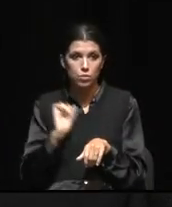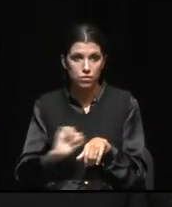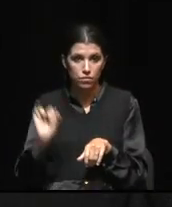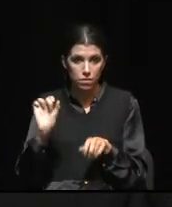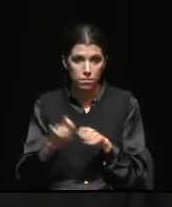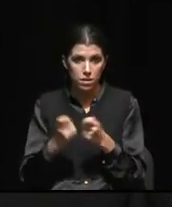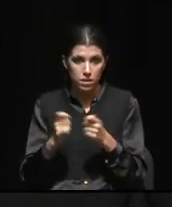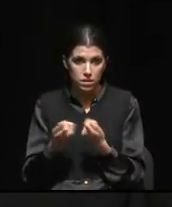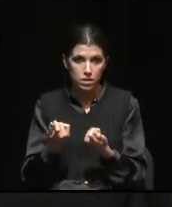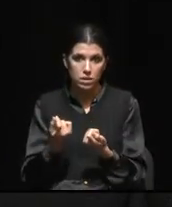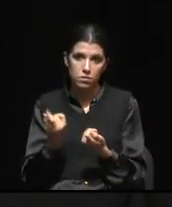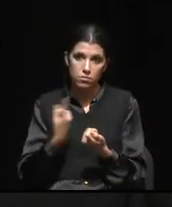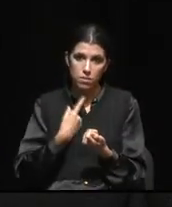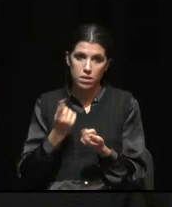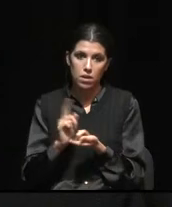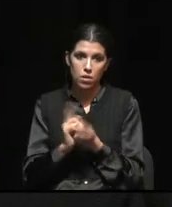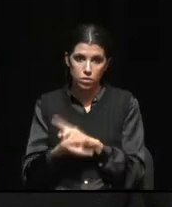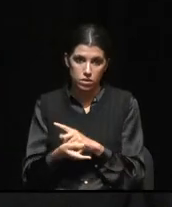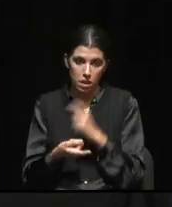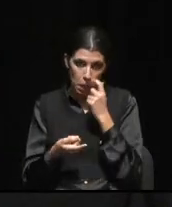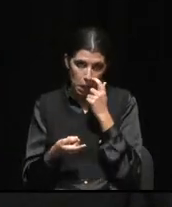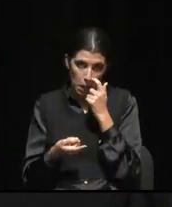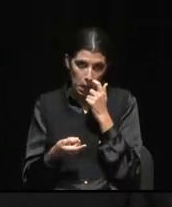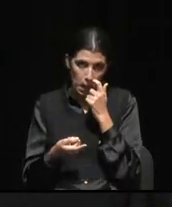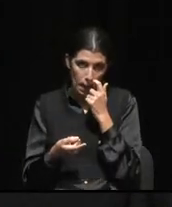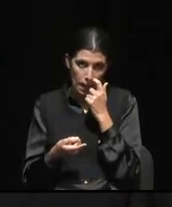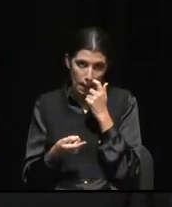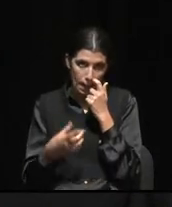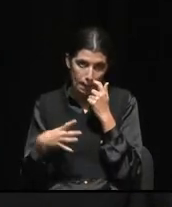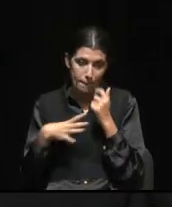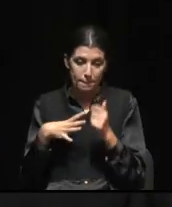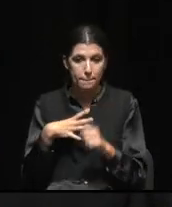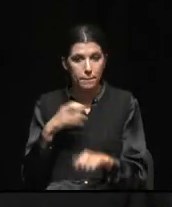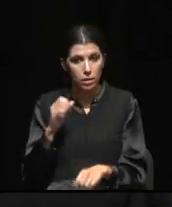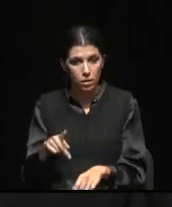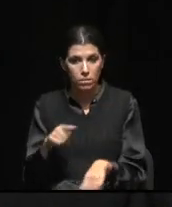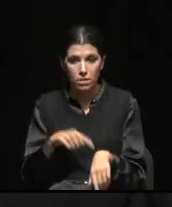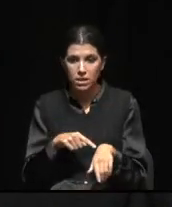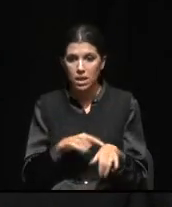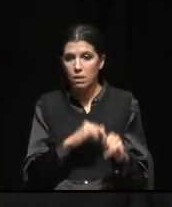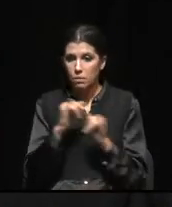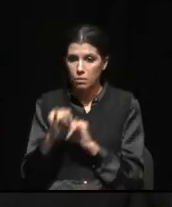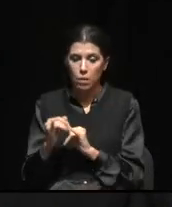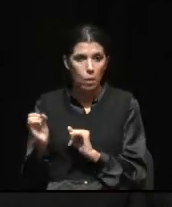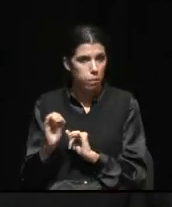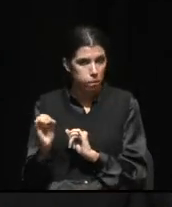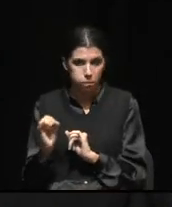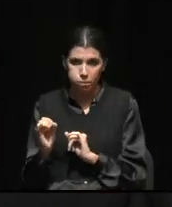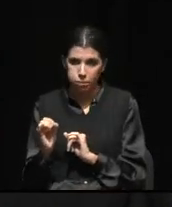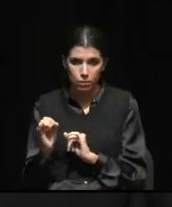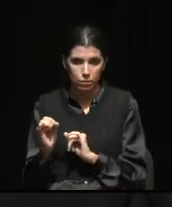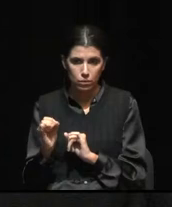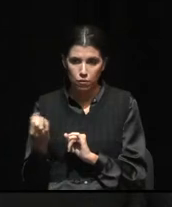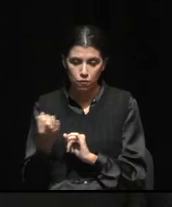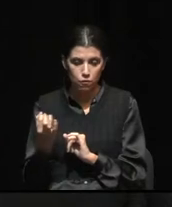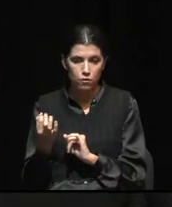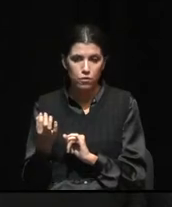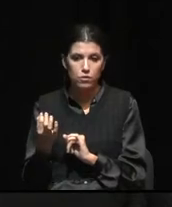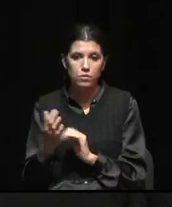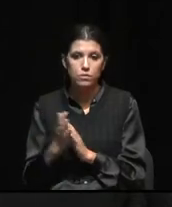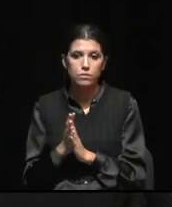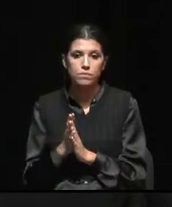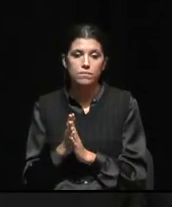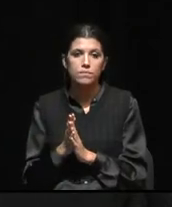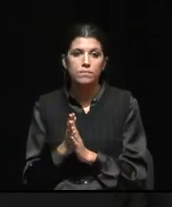pode deve ser ao contrário certo mas não chegou a ver sequer sência de tempo Eh vamos passar